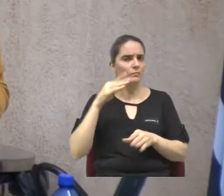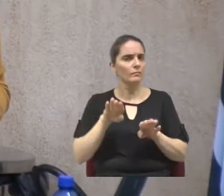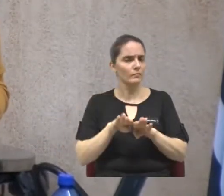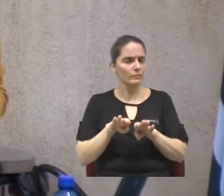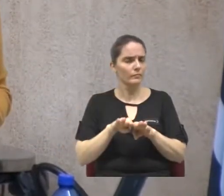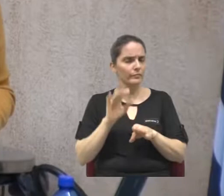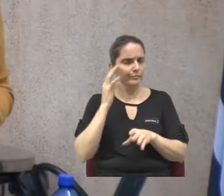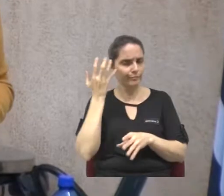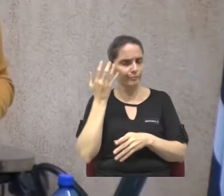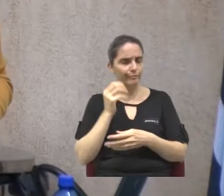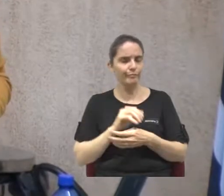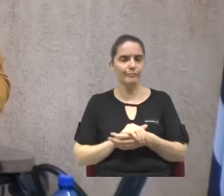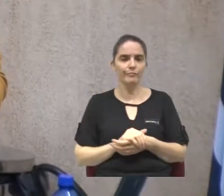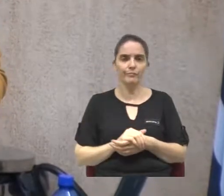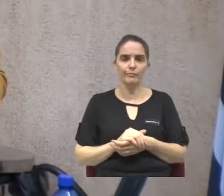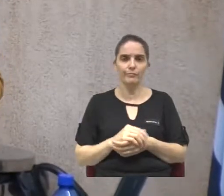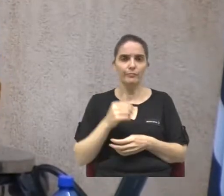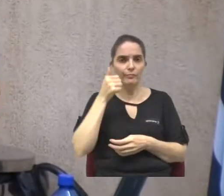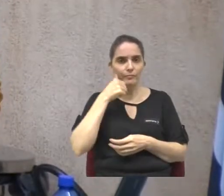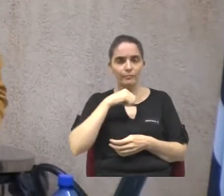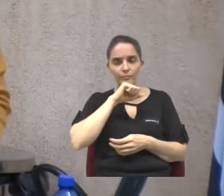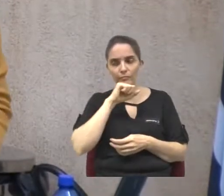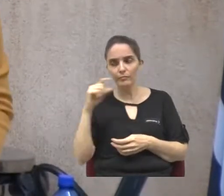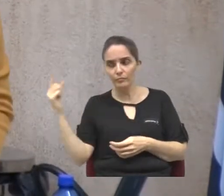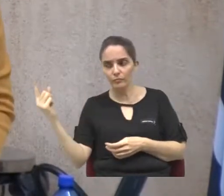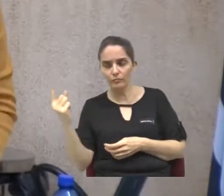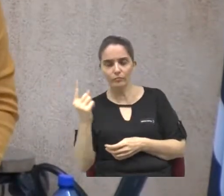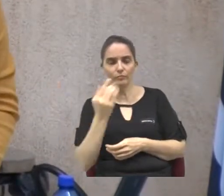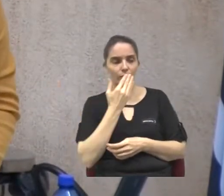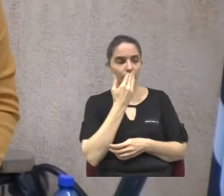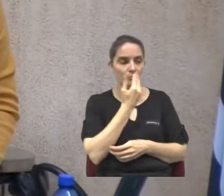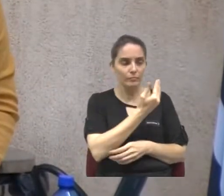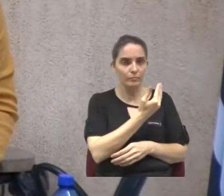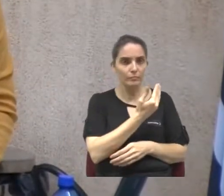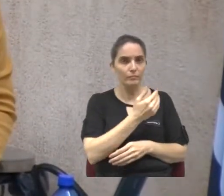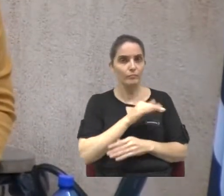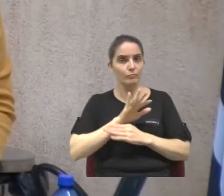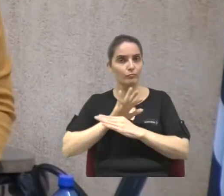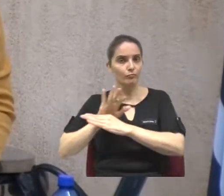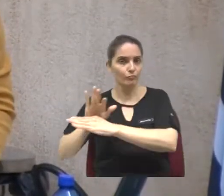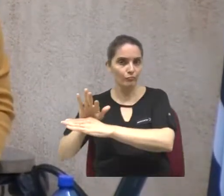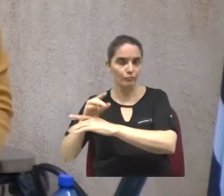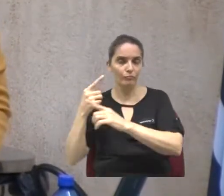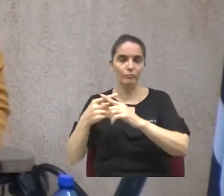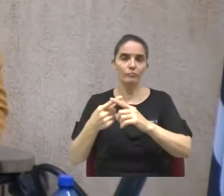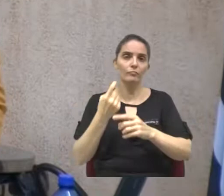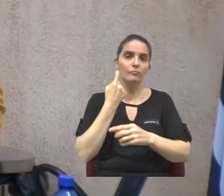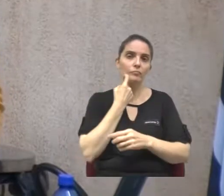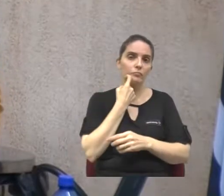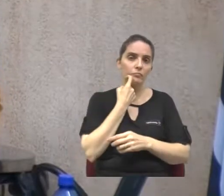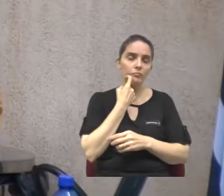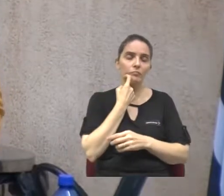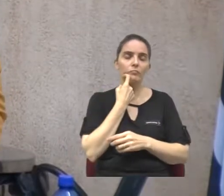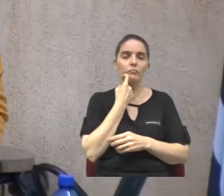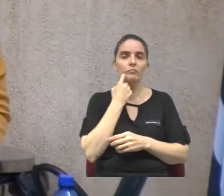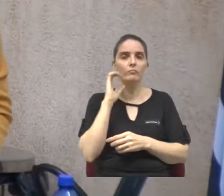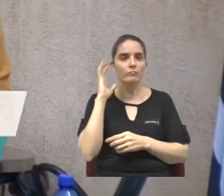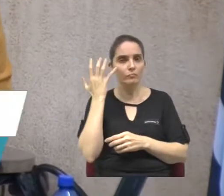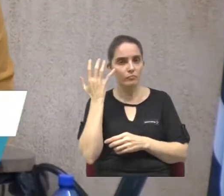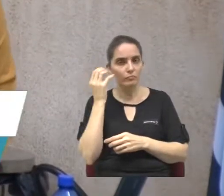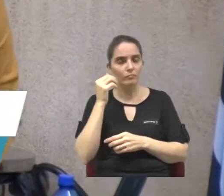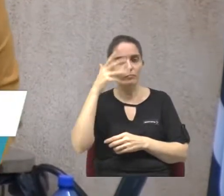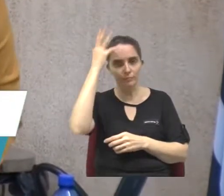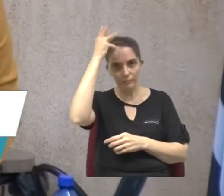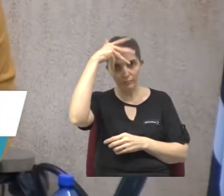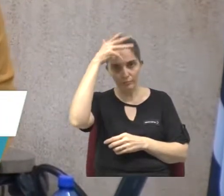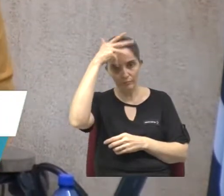de uma orientação, um atendimento. E sexta-feira mesmo estava cuidando de um caso,